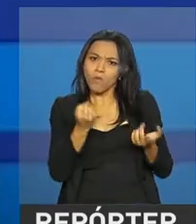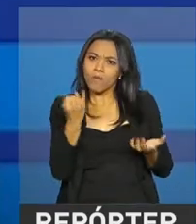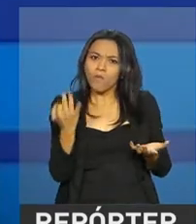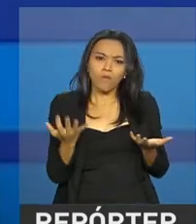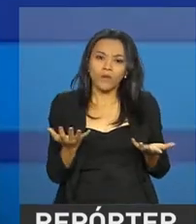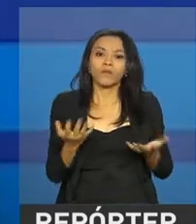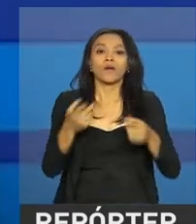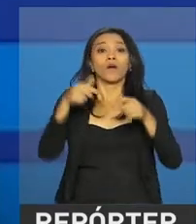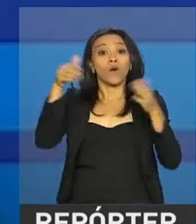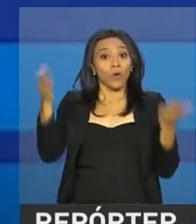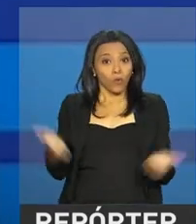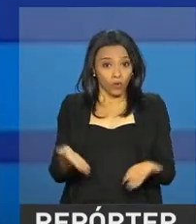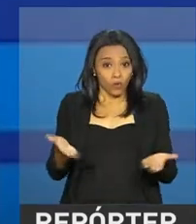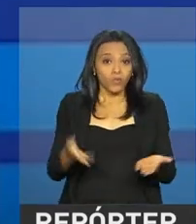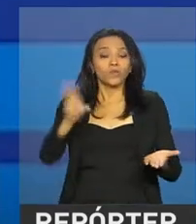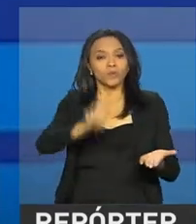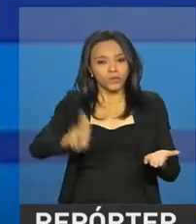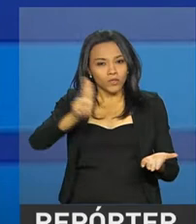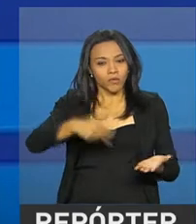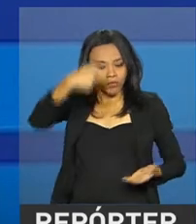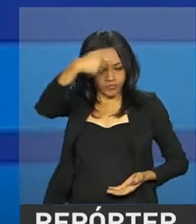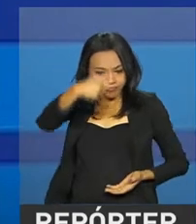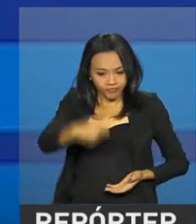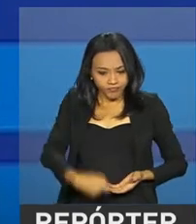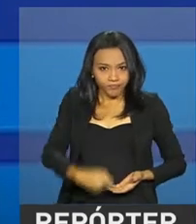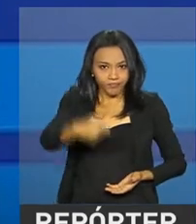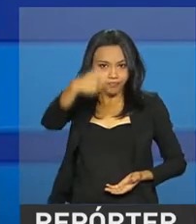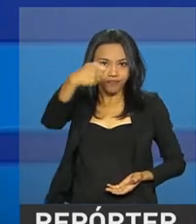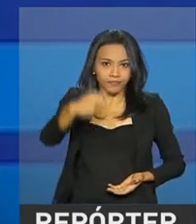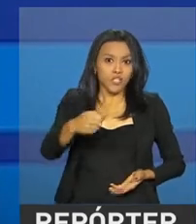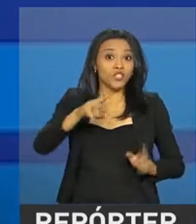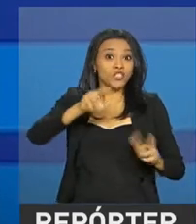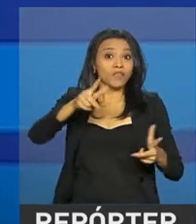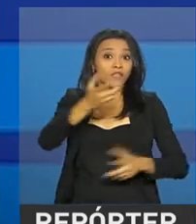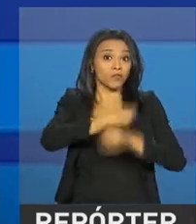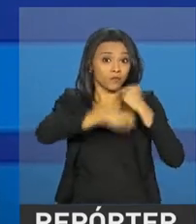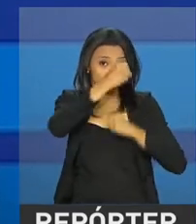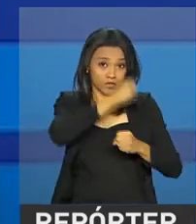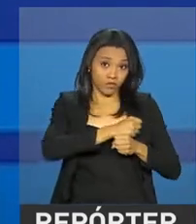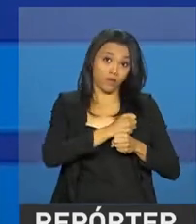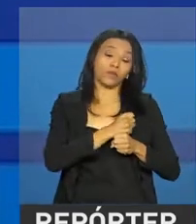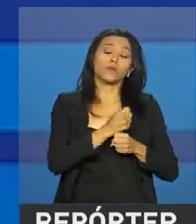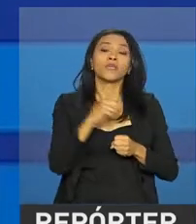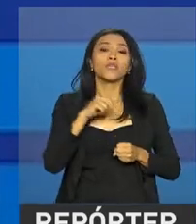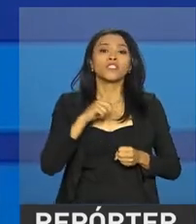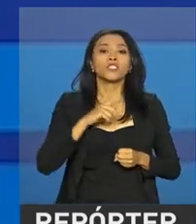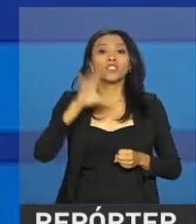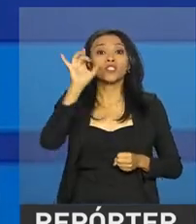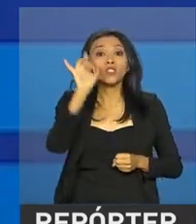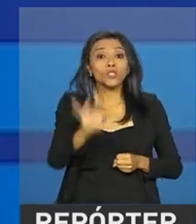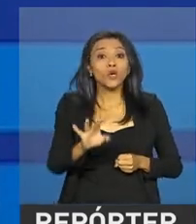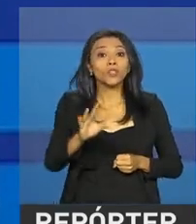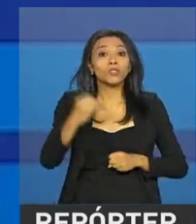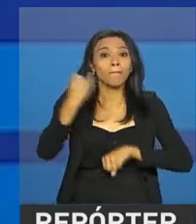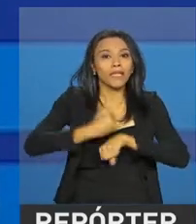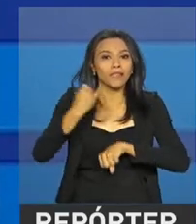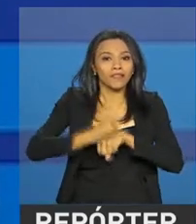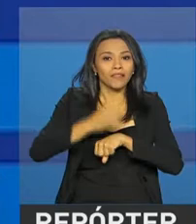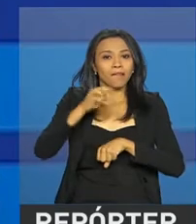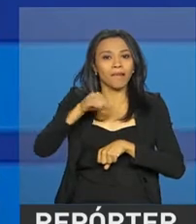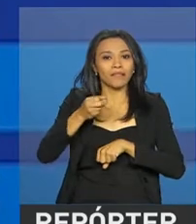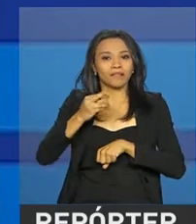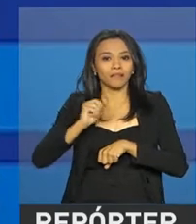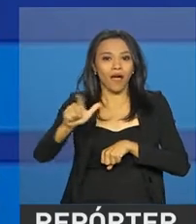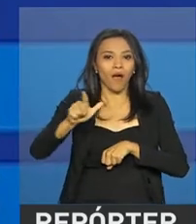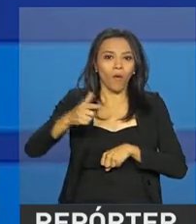Hoje, na semana passada, utilizando os equipamentos, por exemplo, diferentemente do ano passado, né, que nós tínhamos só os detectores de metal, por interessante,